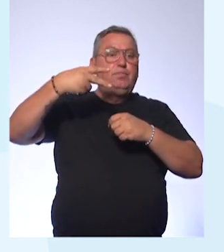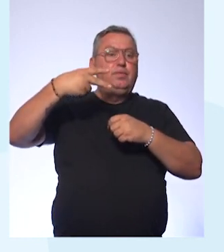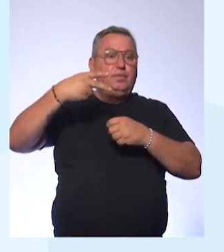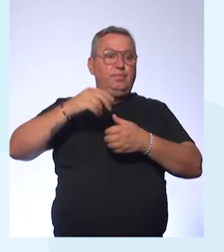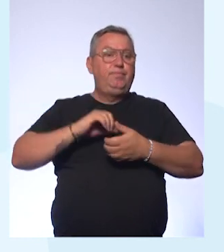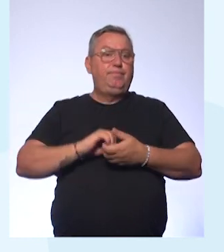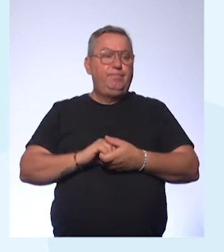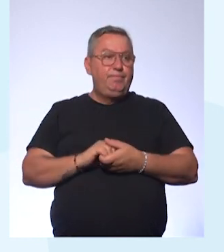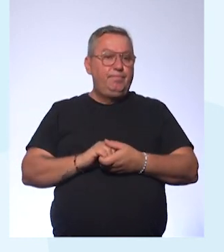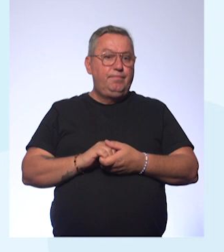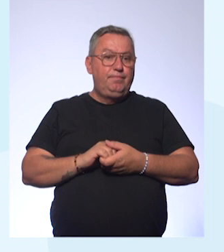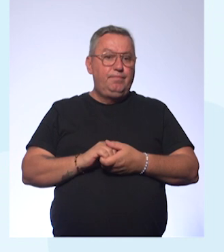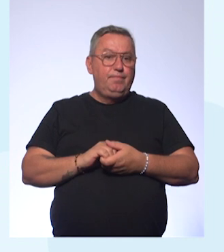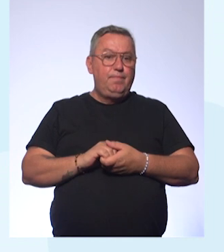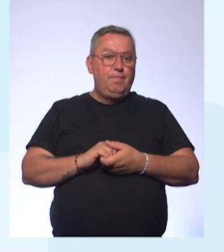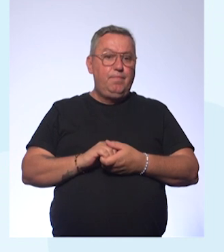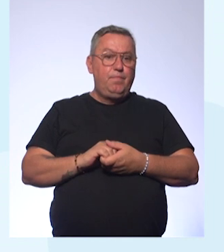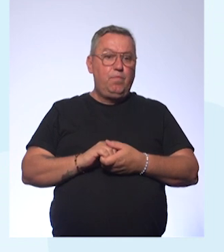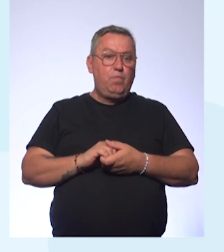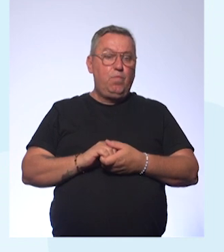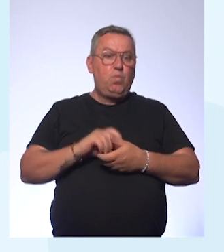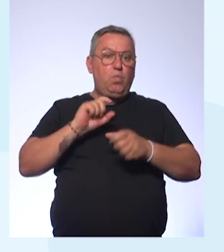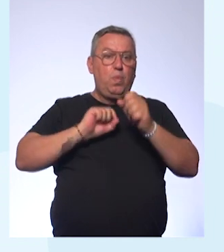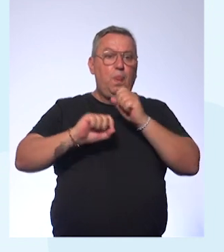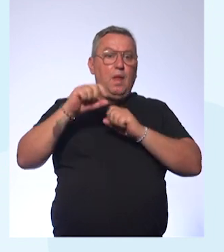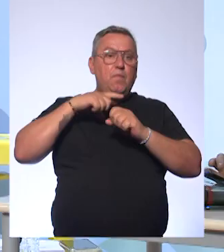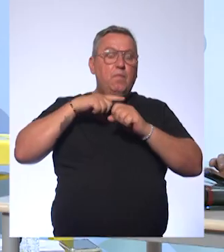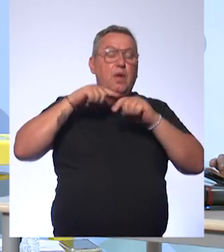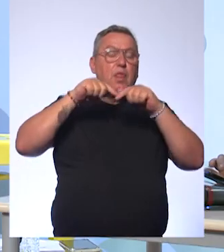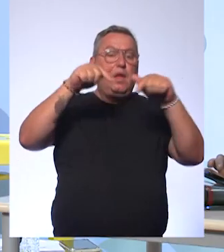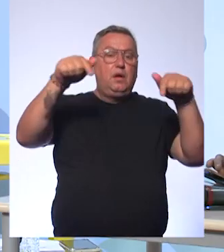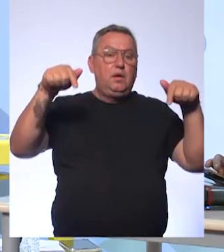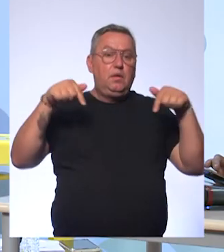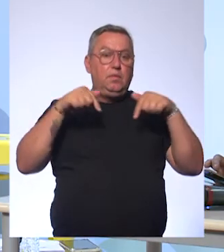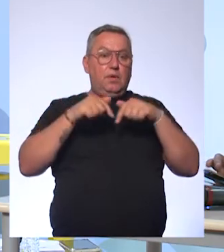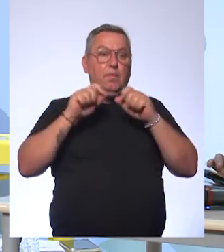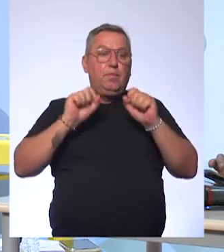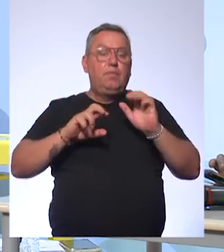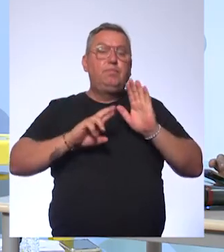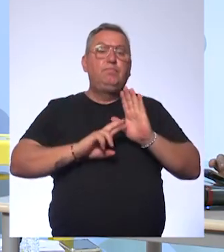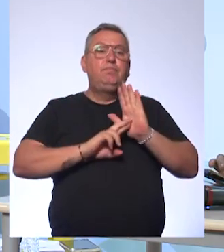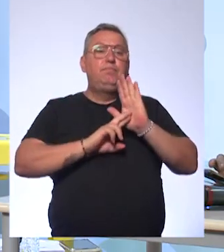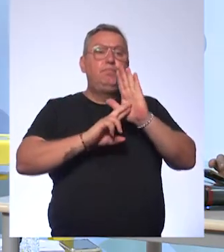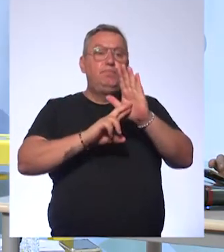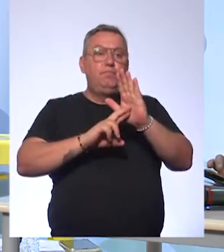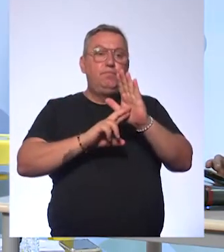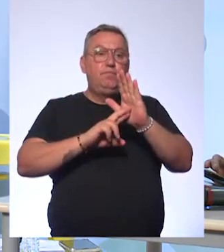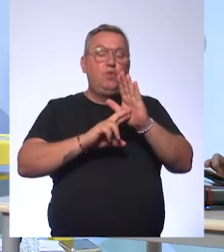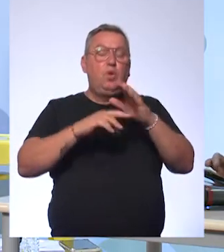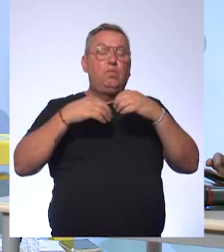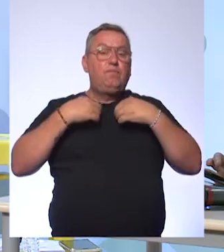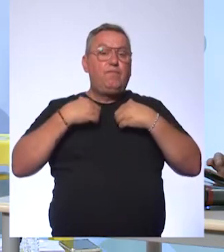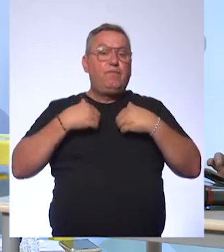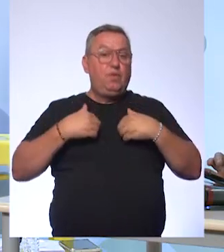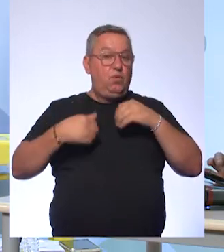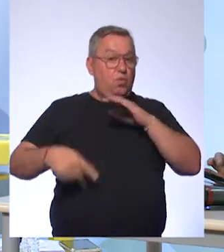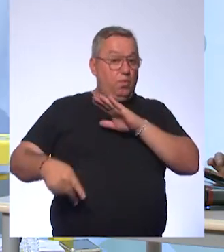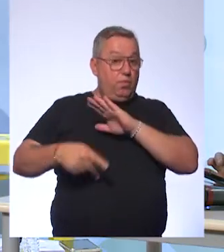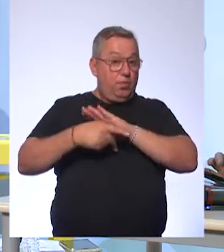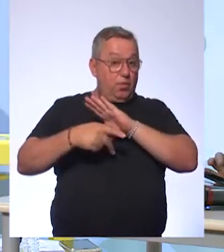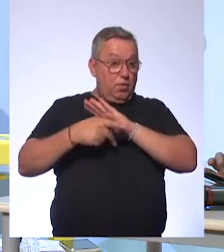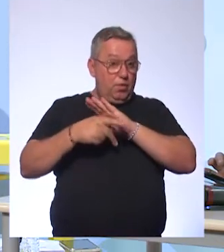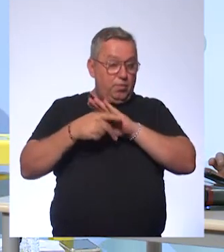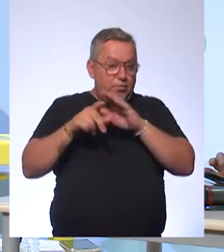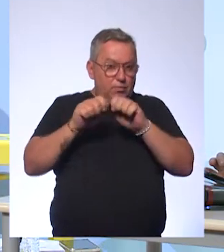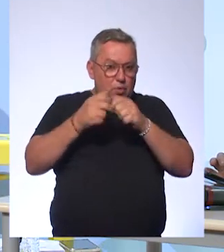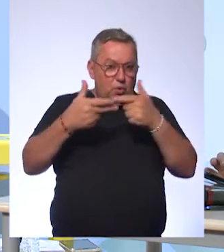ok? Na equação química também, ela pode estar representando o estado físico da substância. No